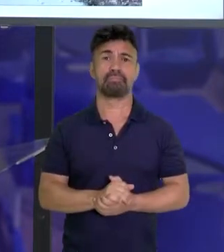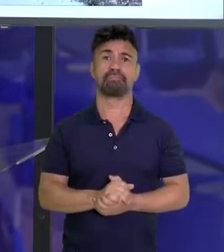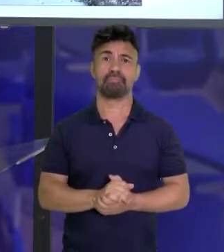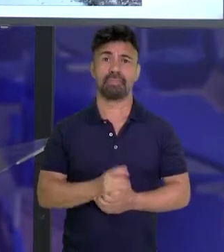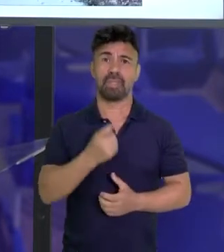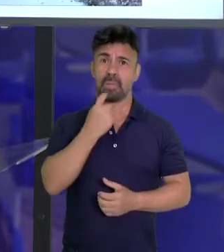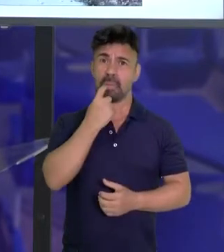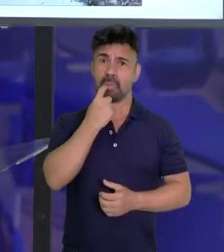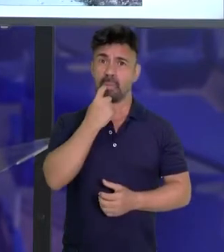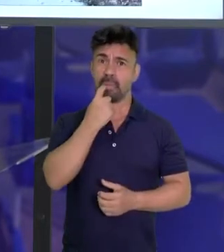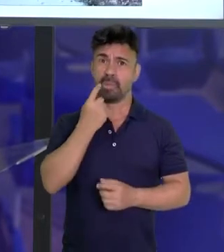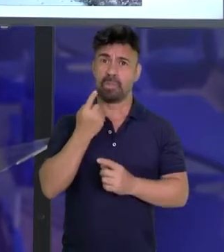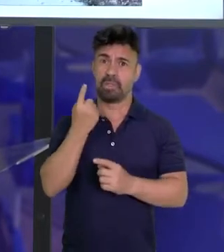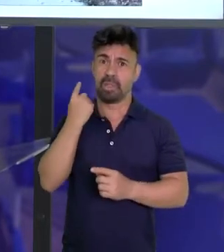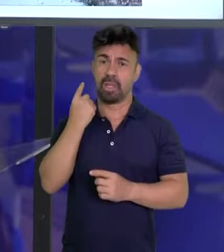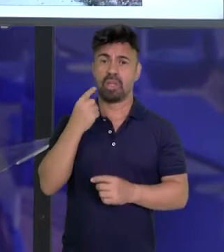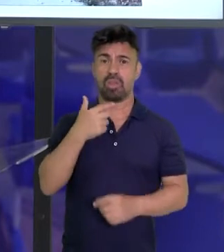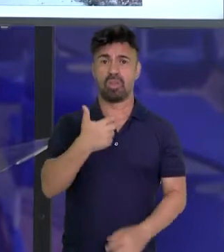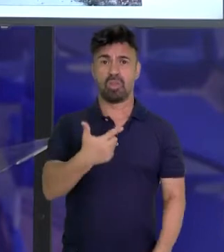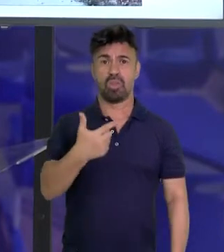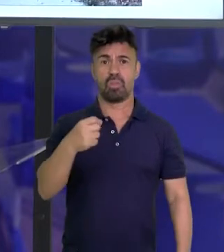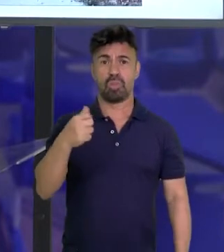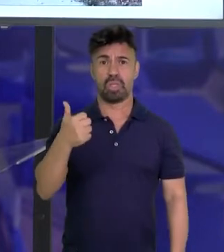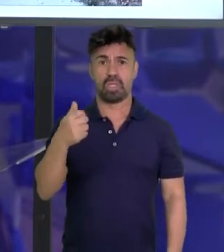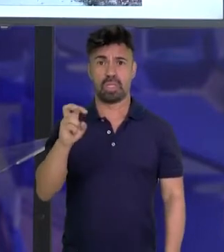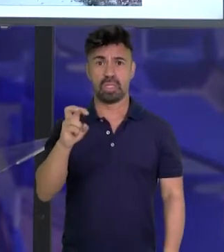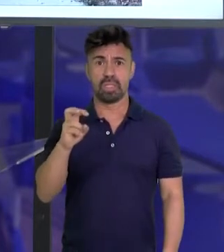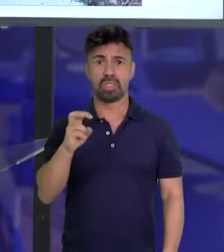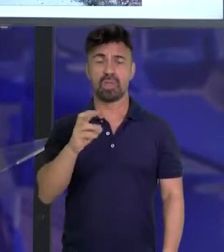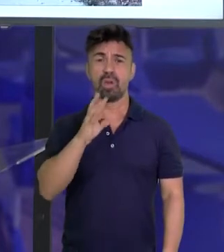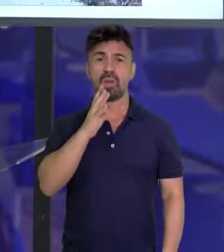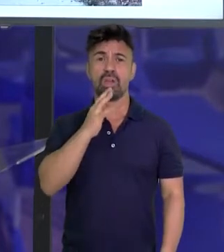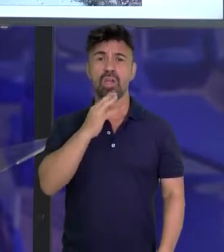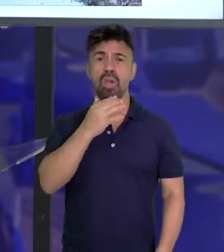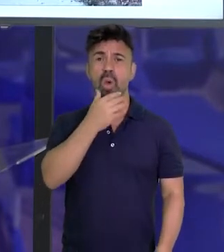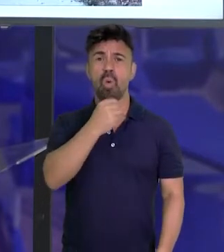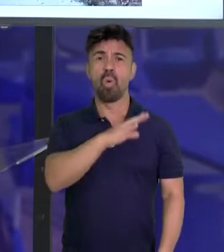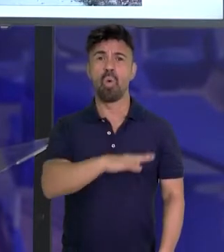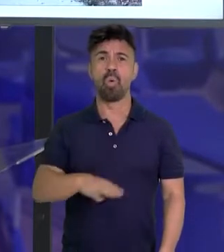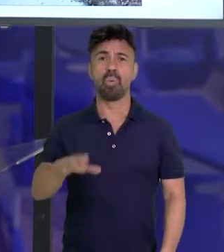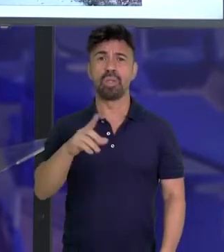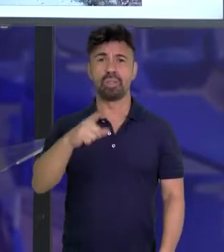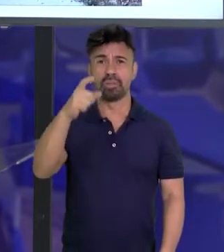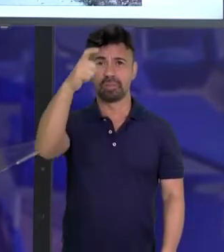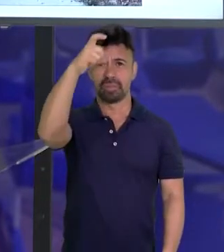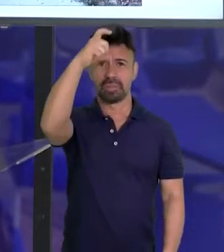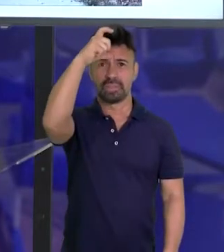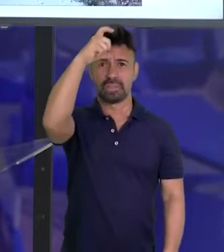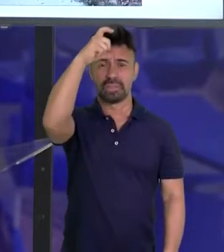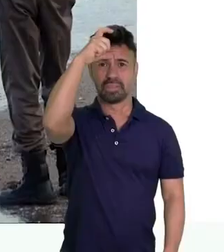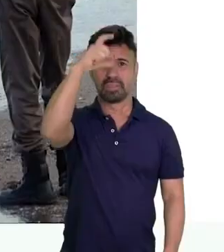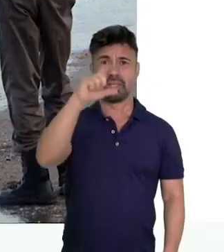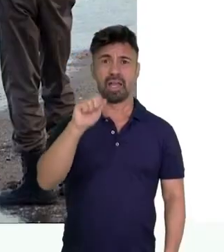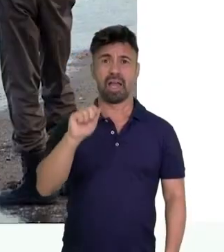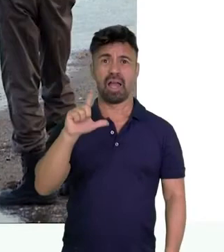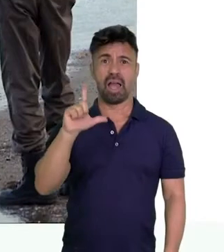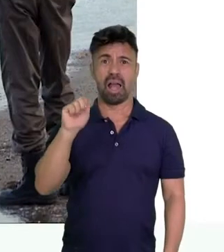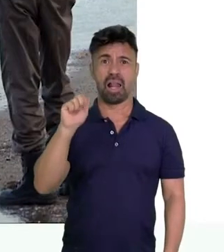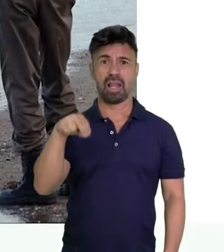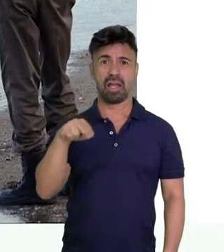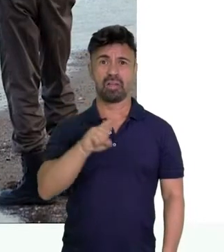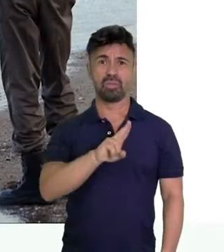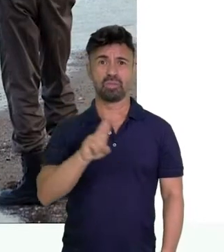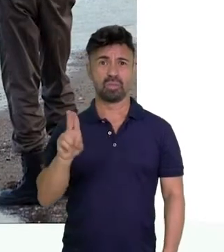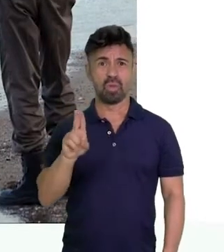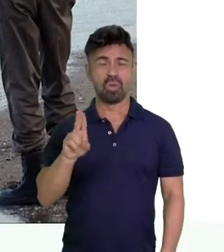mais recente, de 2015, e ficou conhecido como um menino sírio. O nome dele é Alan Kurdi. Essa